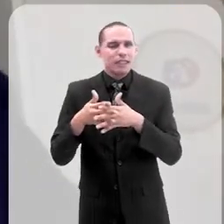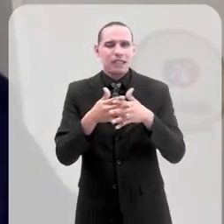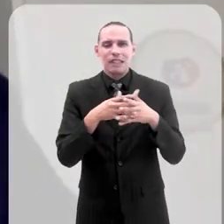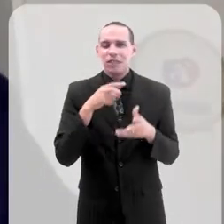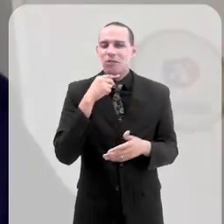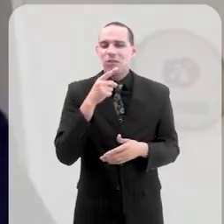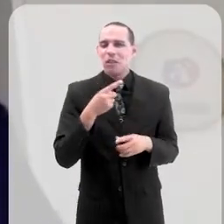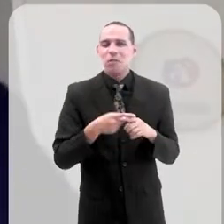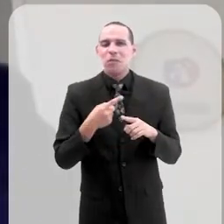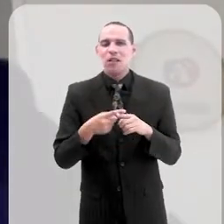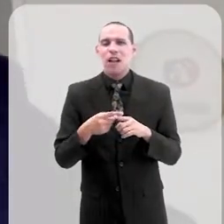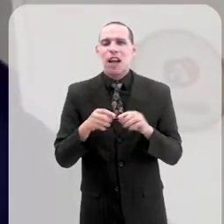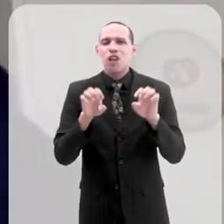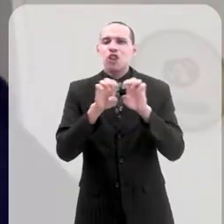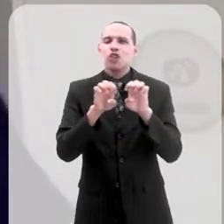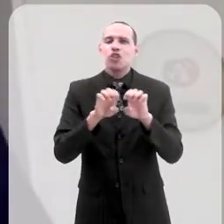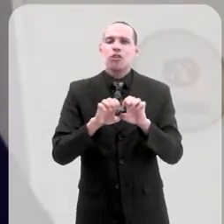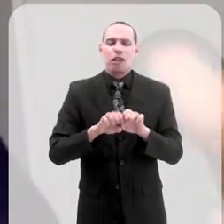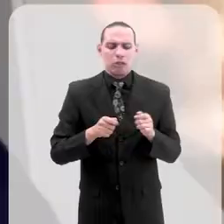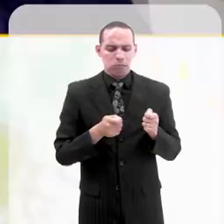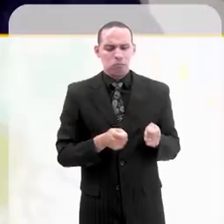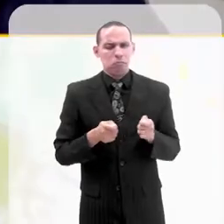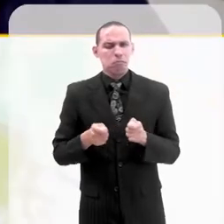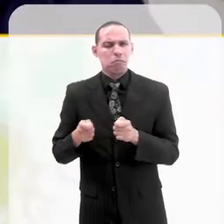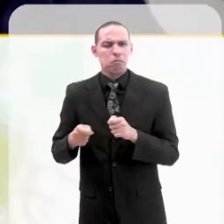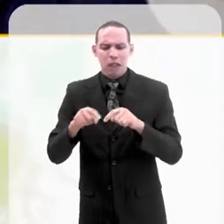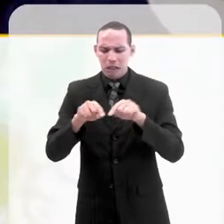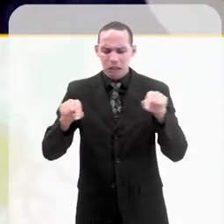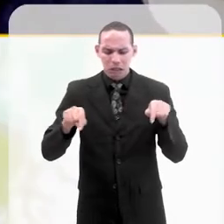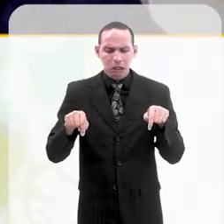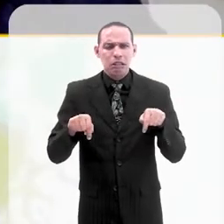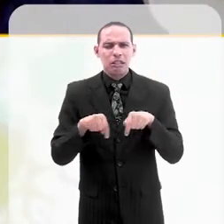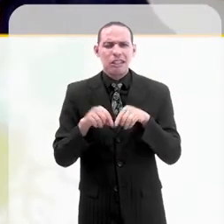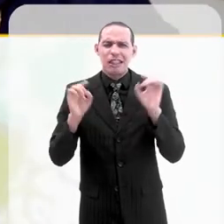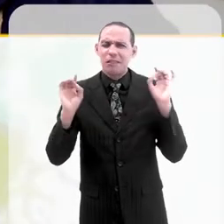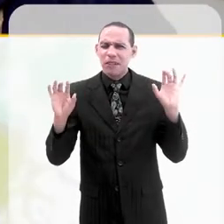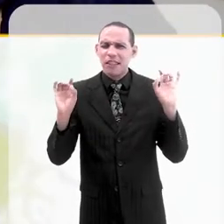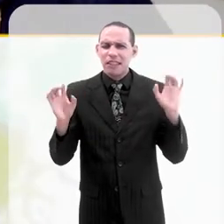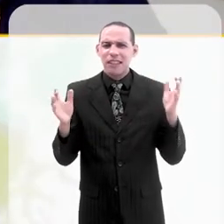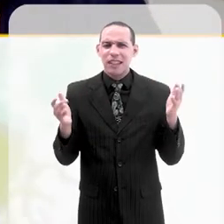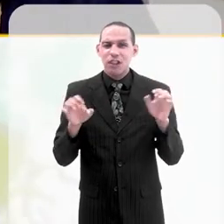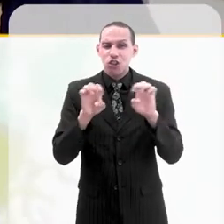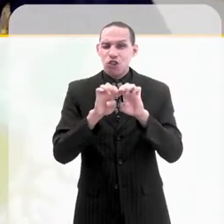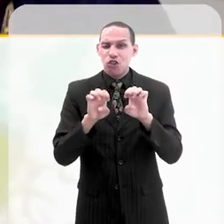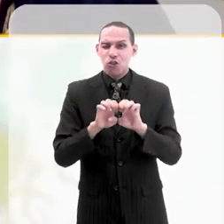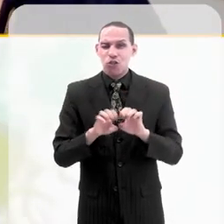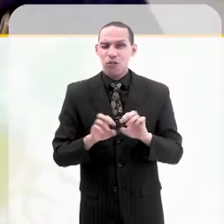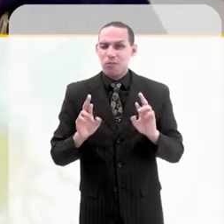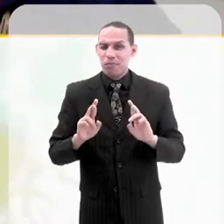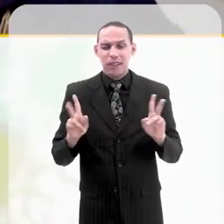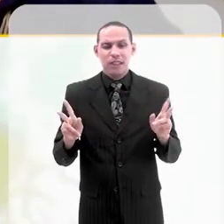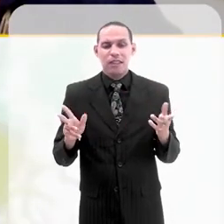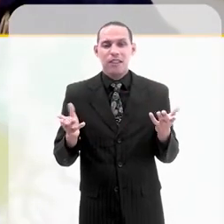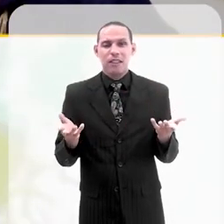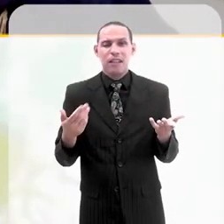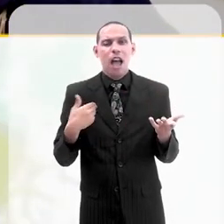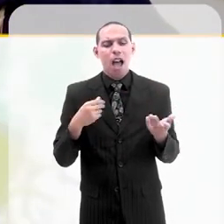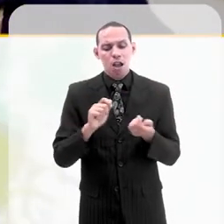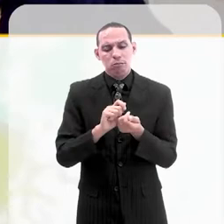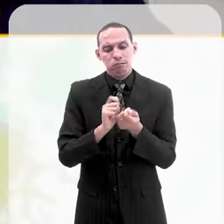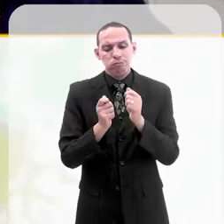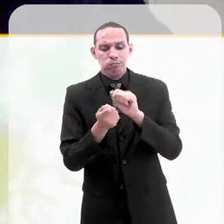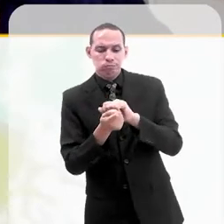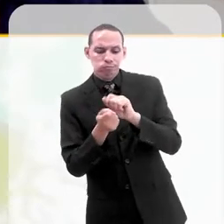rígida, as salas eram especiais, era, vou saber, uma outra estrutura. E eu fui fazendo adaptações